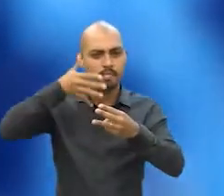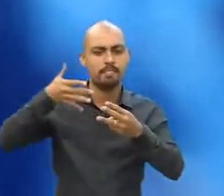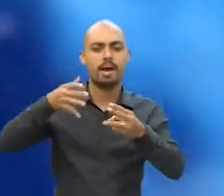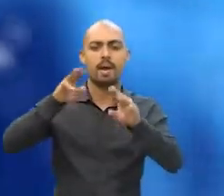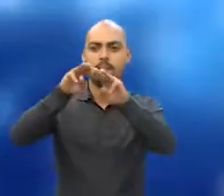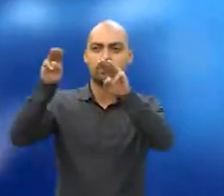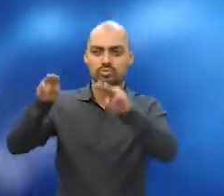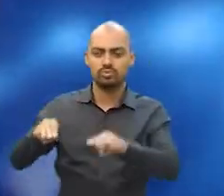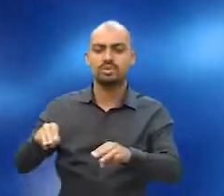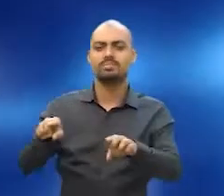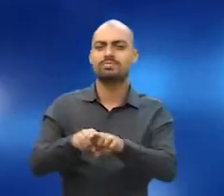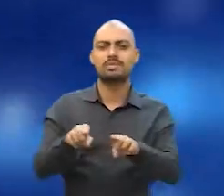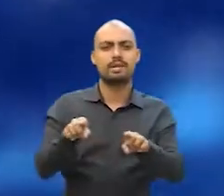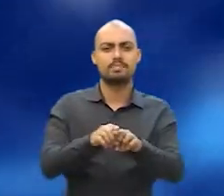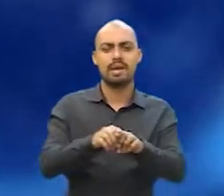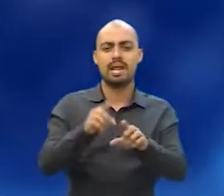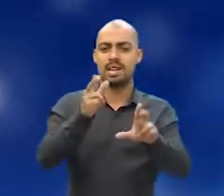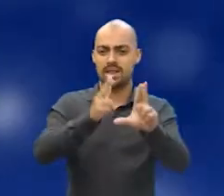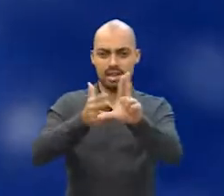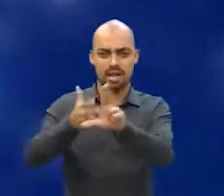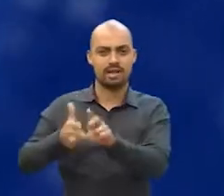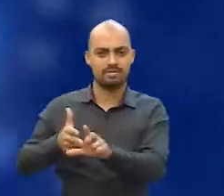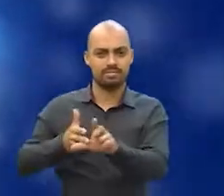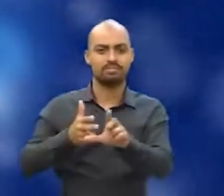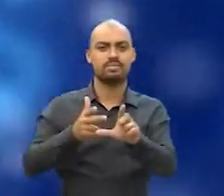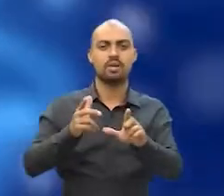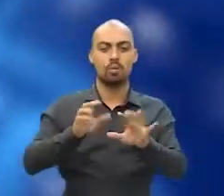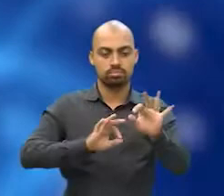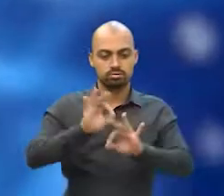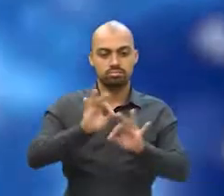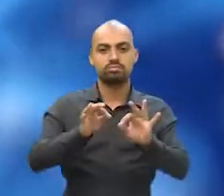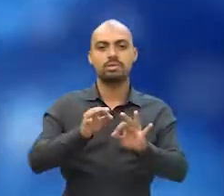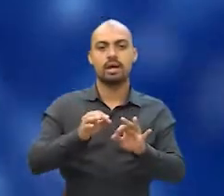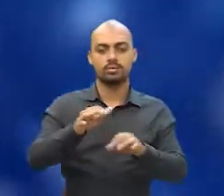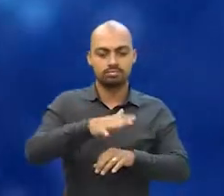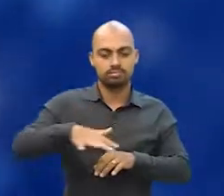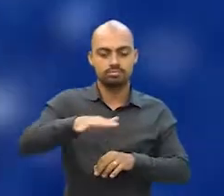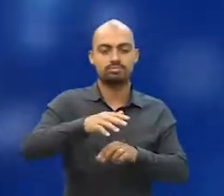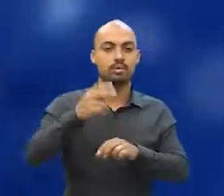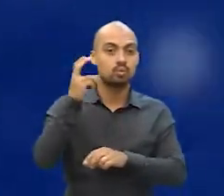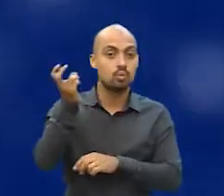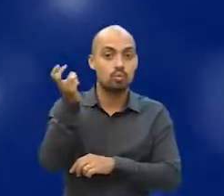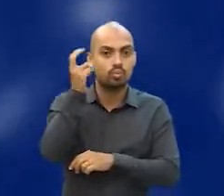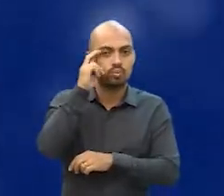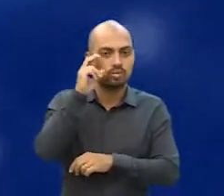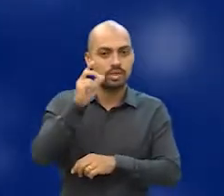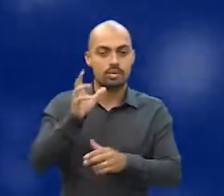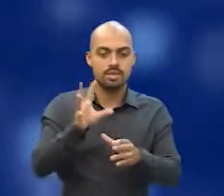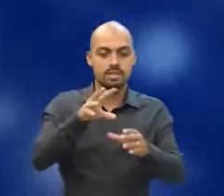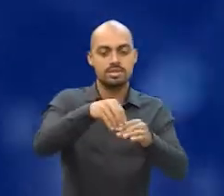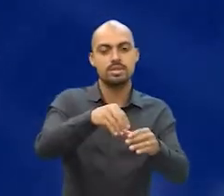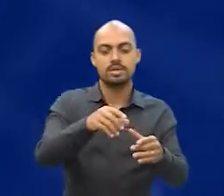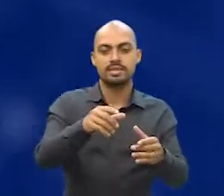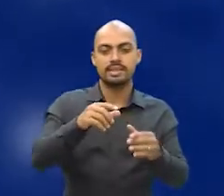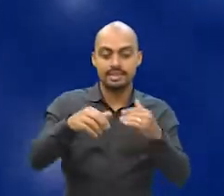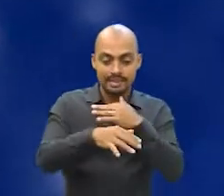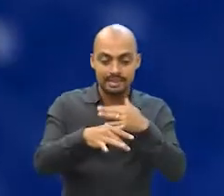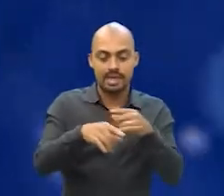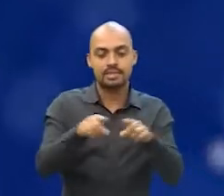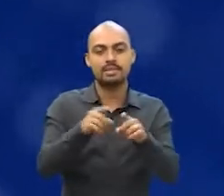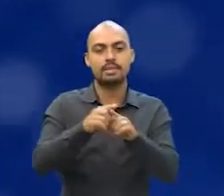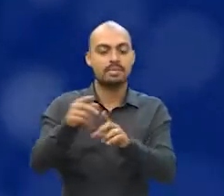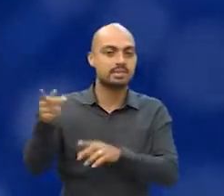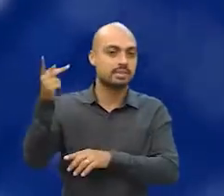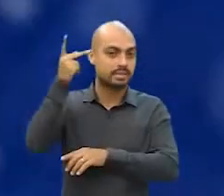todo o estado e muitas lives também, todas organizadas pelos espaços culturais no interior, na capital e também lá no